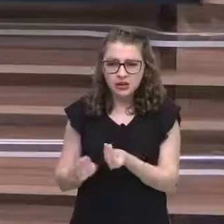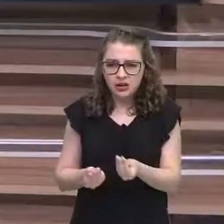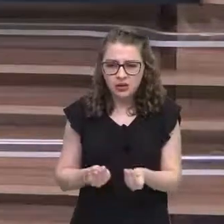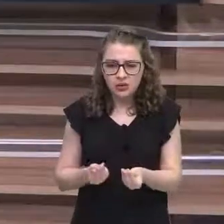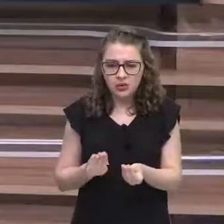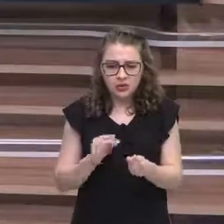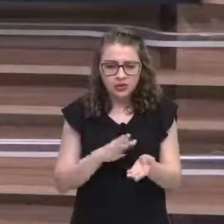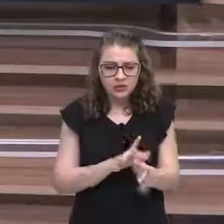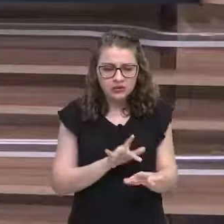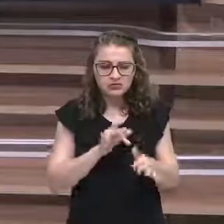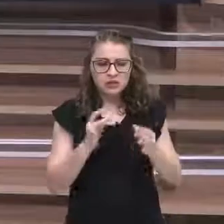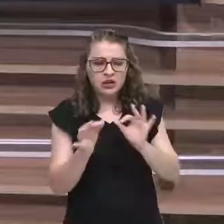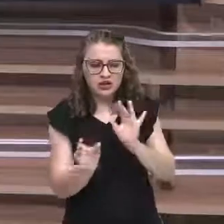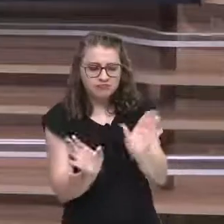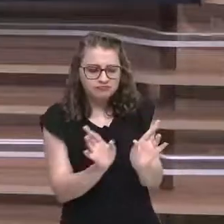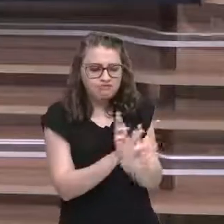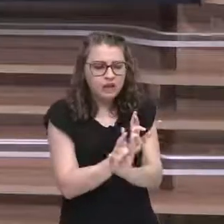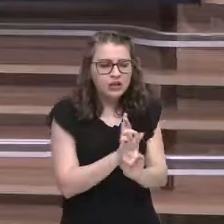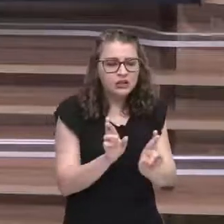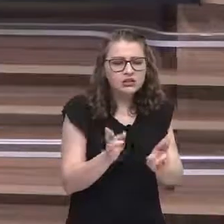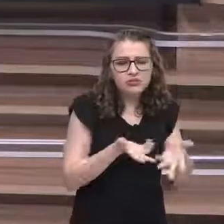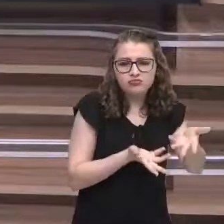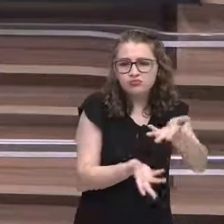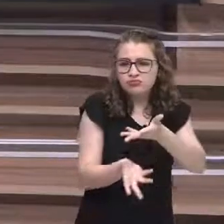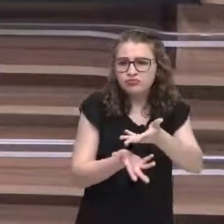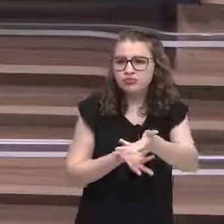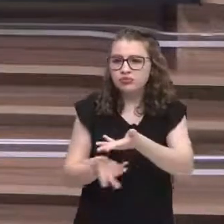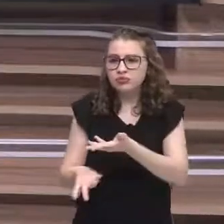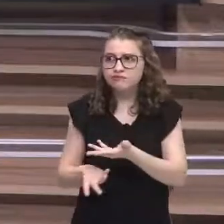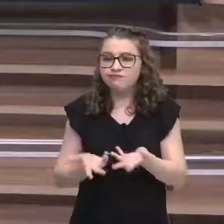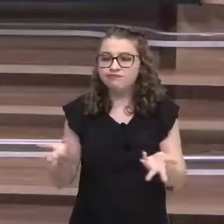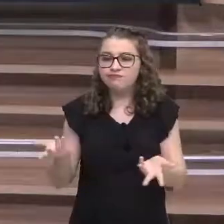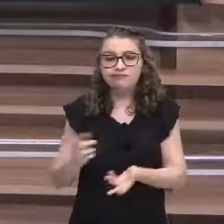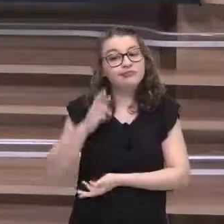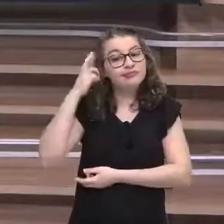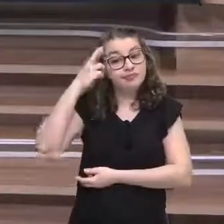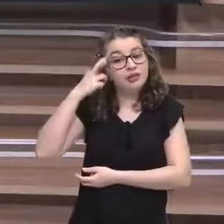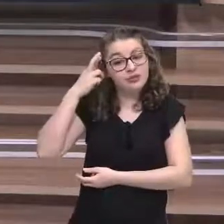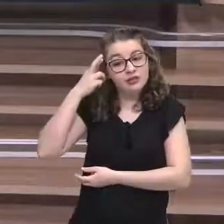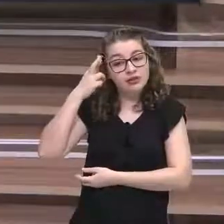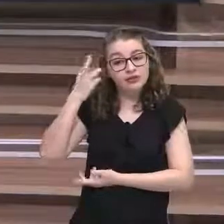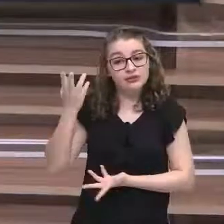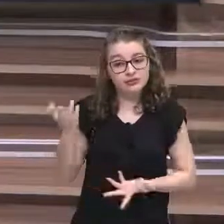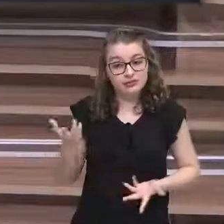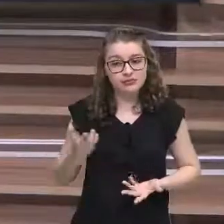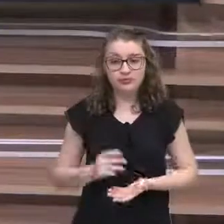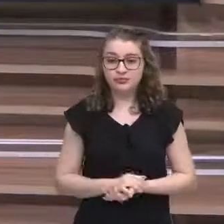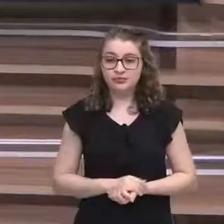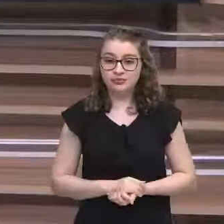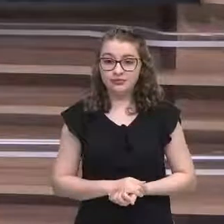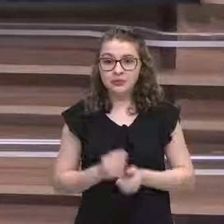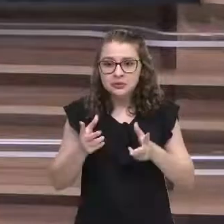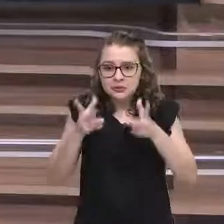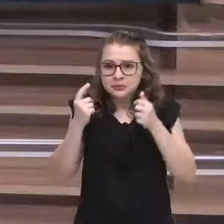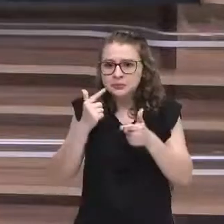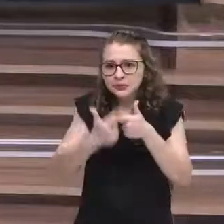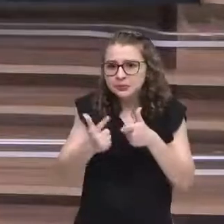Para as relações humanas. Como pensar então isso? Então você já percebeu aí o problema,